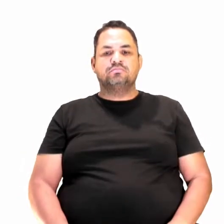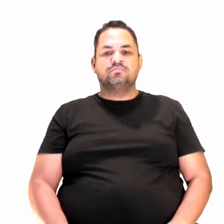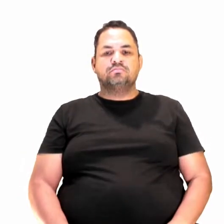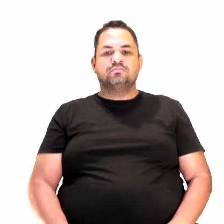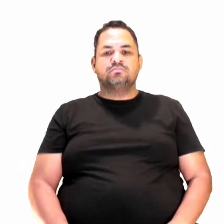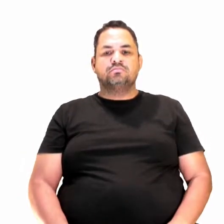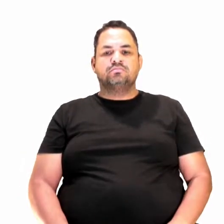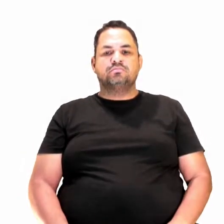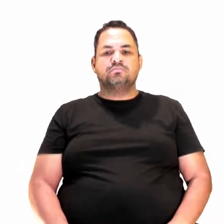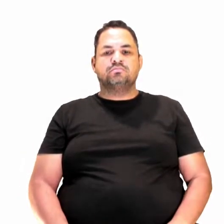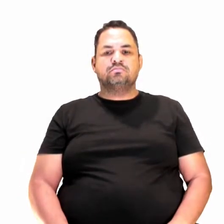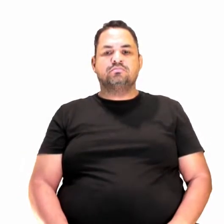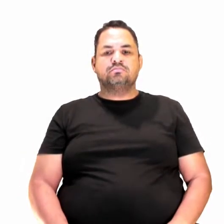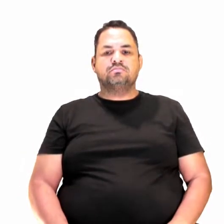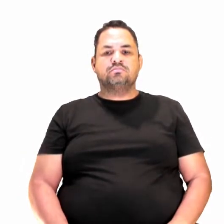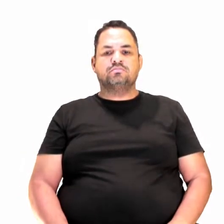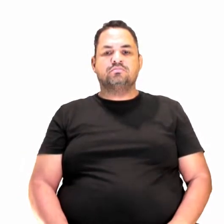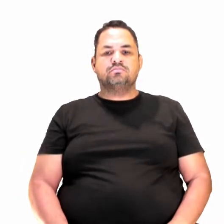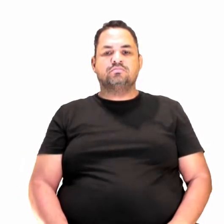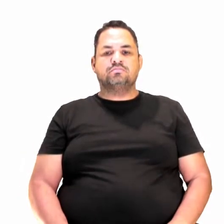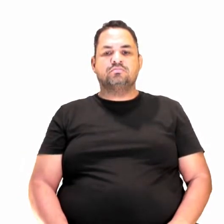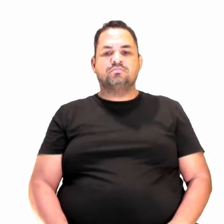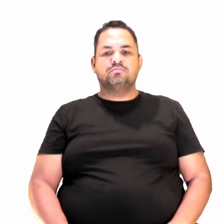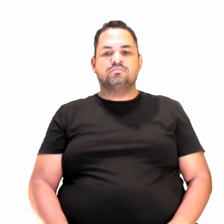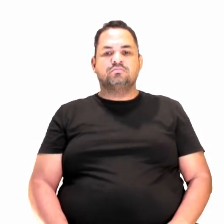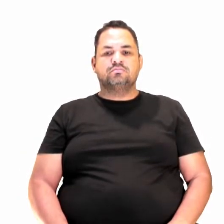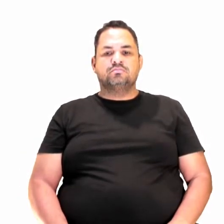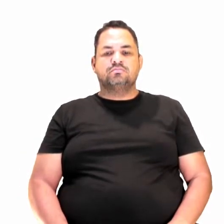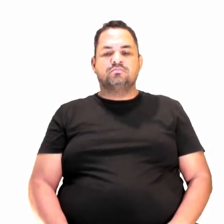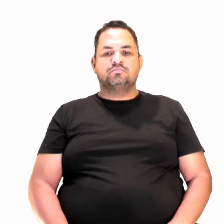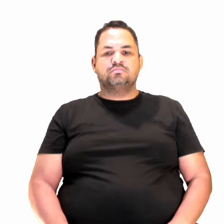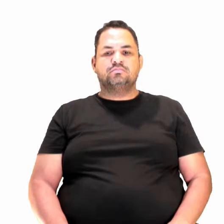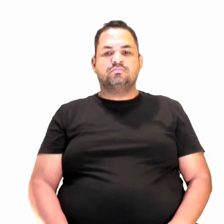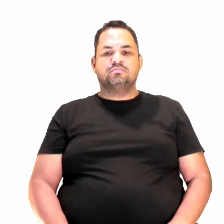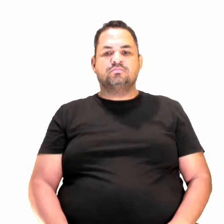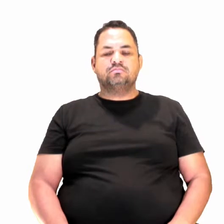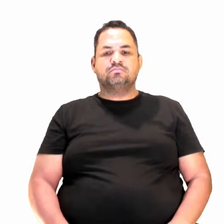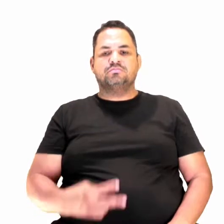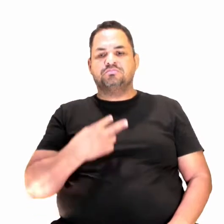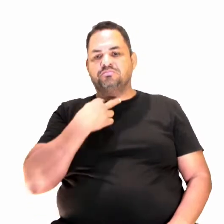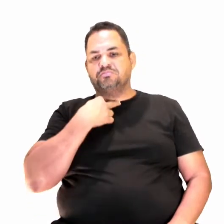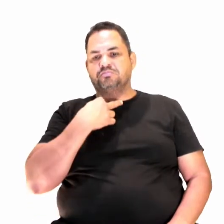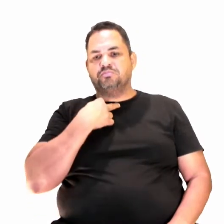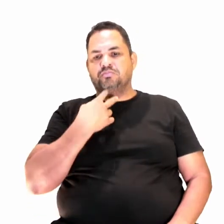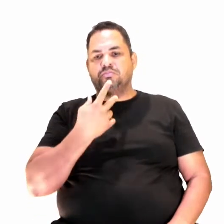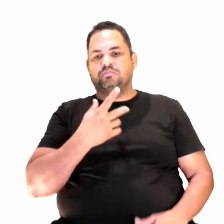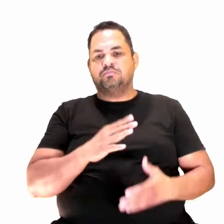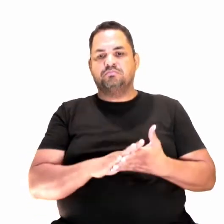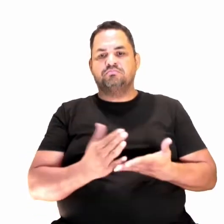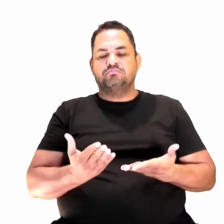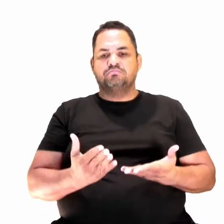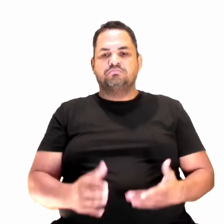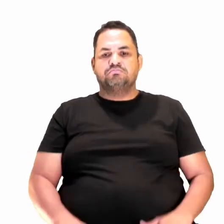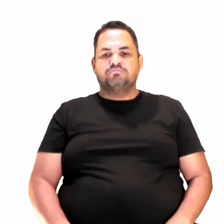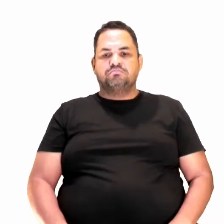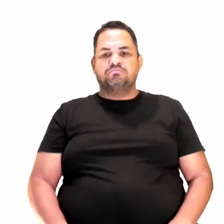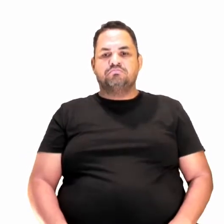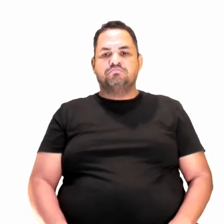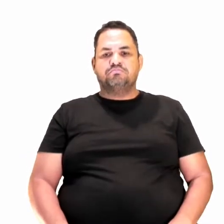be vigorexic, ou seja, o Peter não pode ser, ou não deve ser, no caso, aqui ficaria melhor, não deve